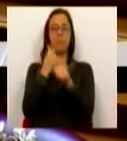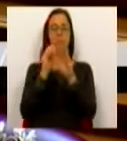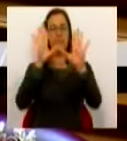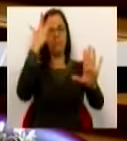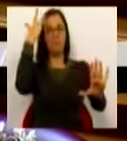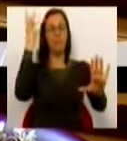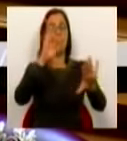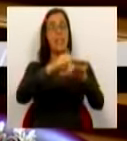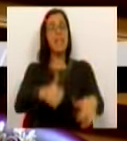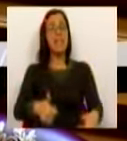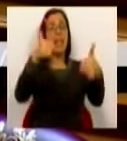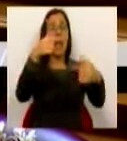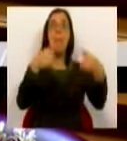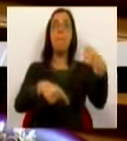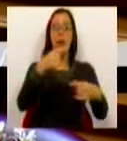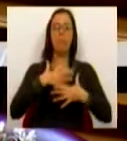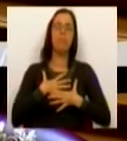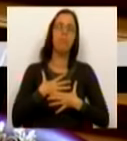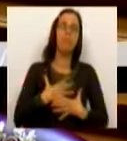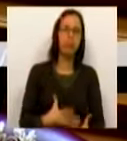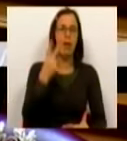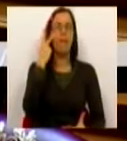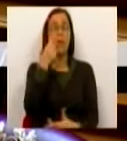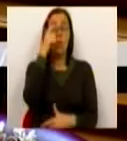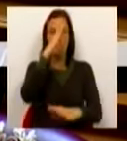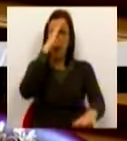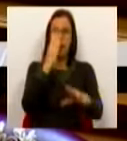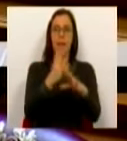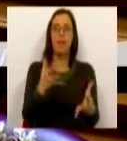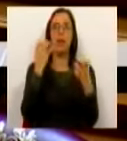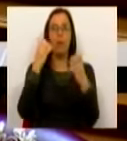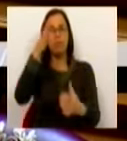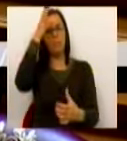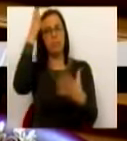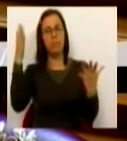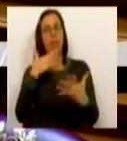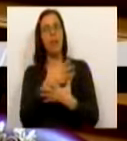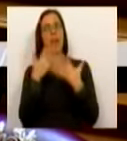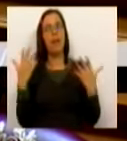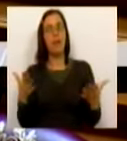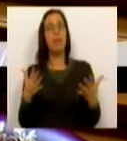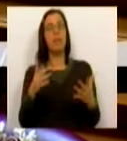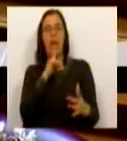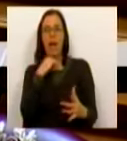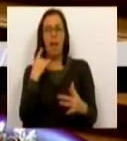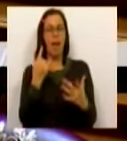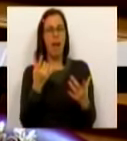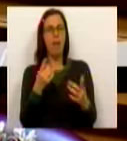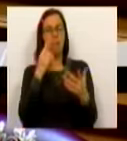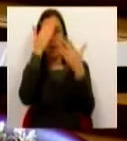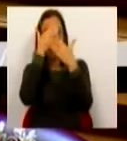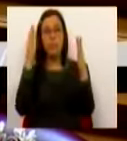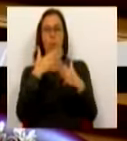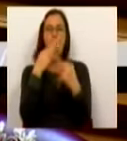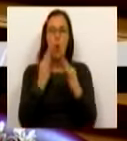Matosinhos, a sua cidade, a que dedicou a sua vida de cidadão empenhado, intelectual de rara envergadura e